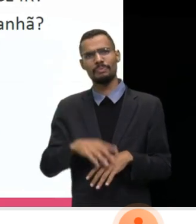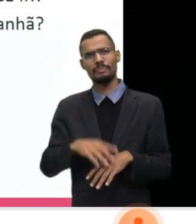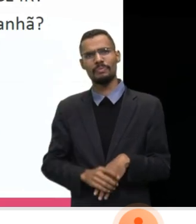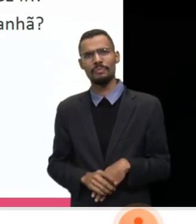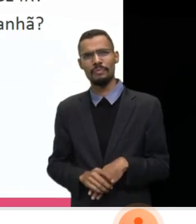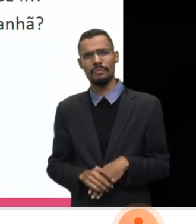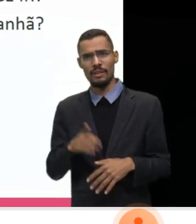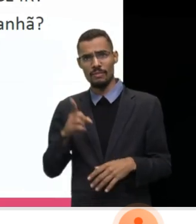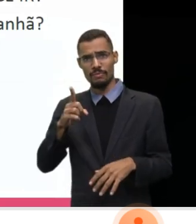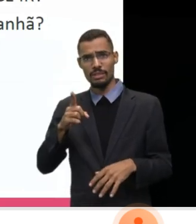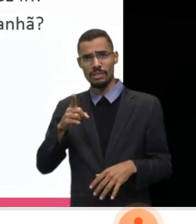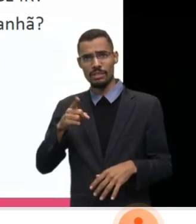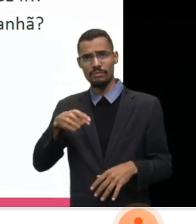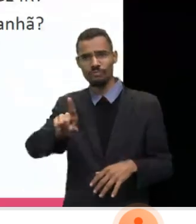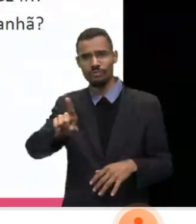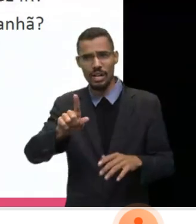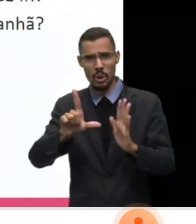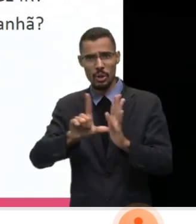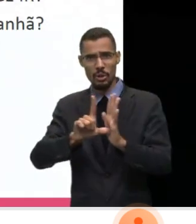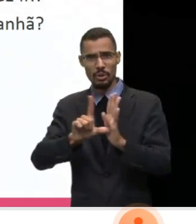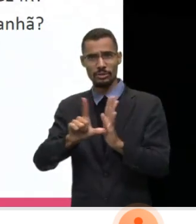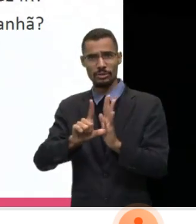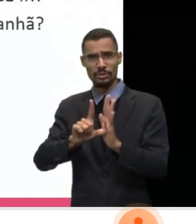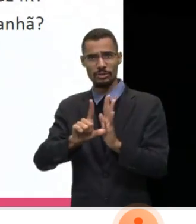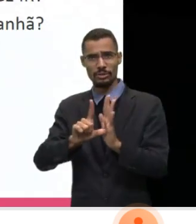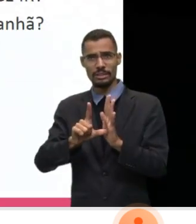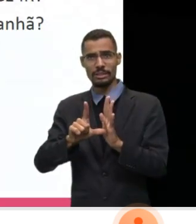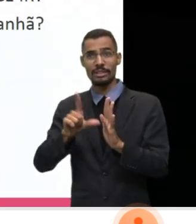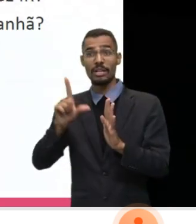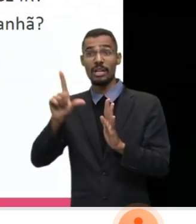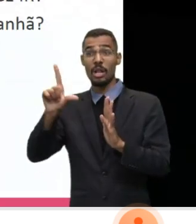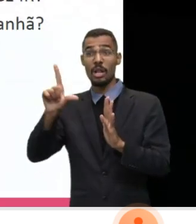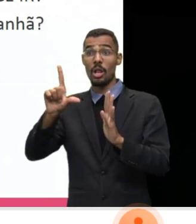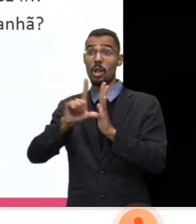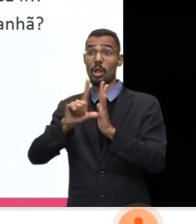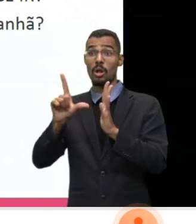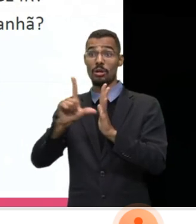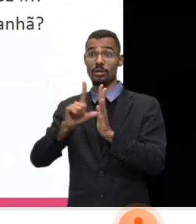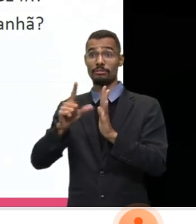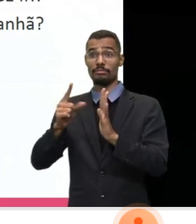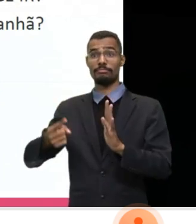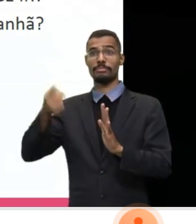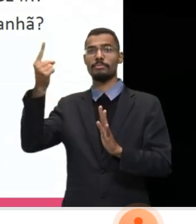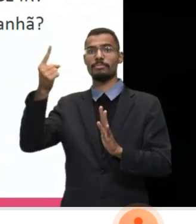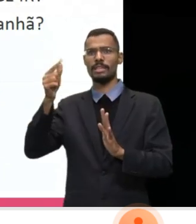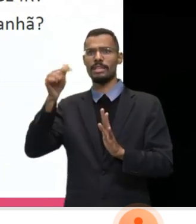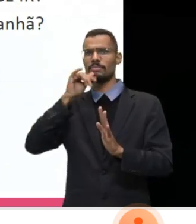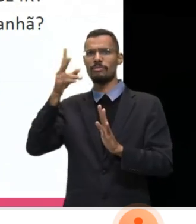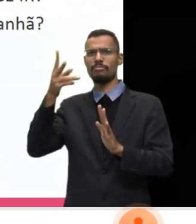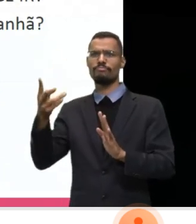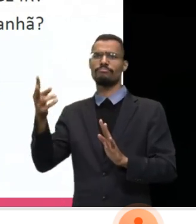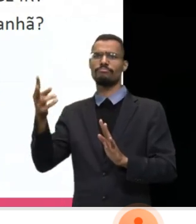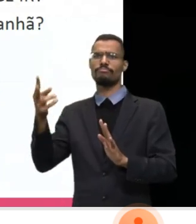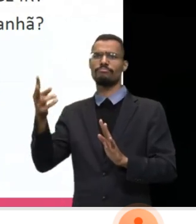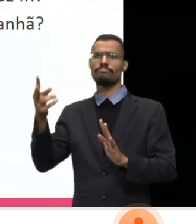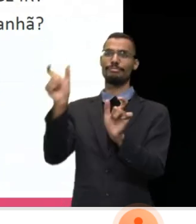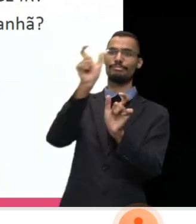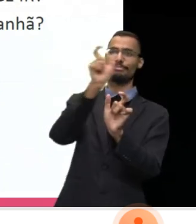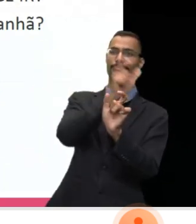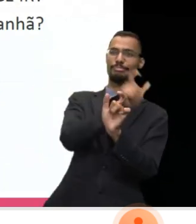você vai à loja? Então, loja é o tópico. Então, o tópico ele vai no começo da